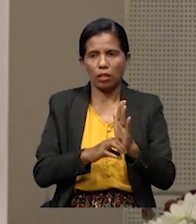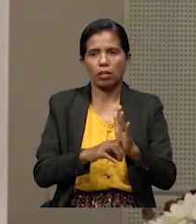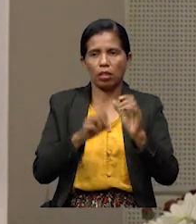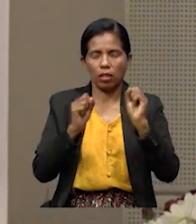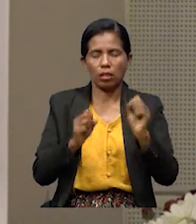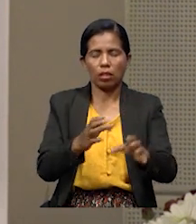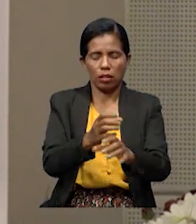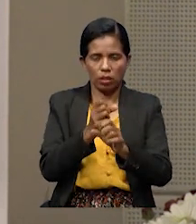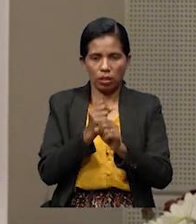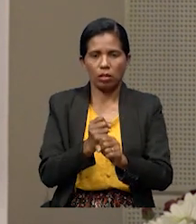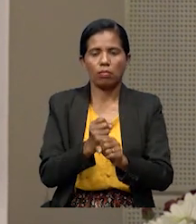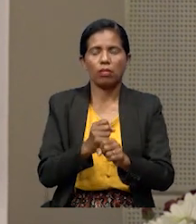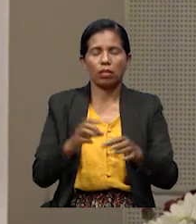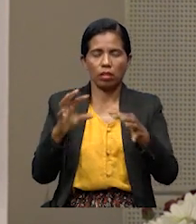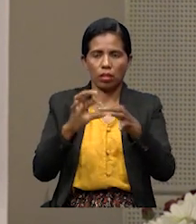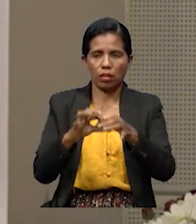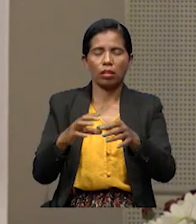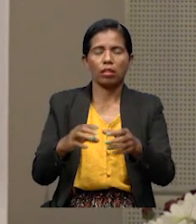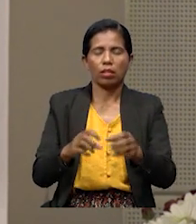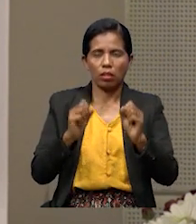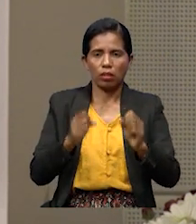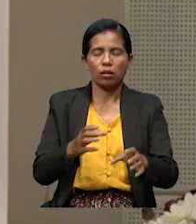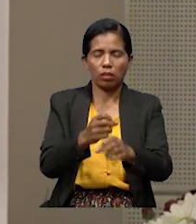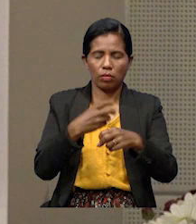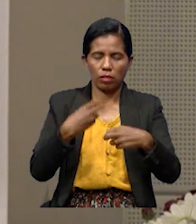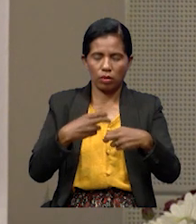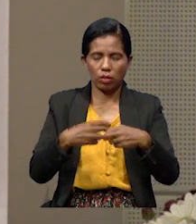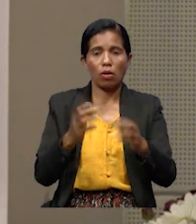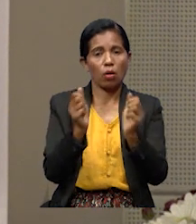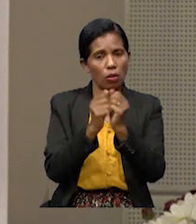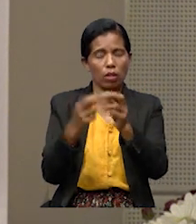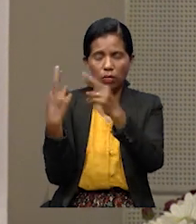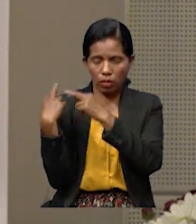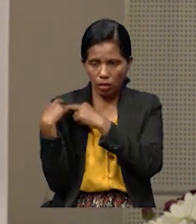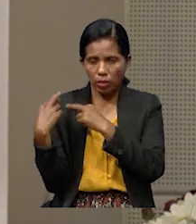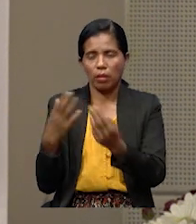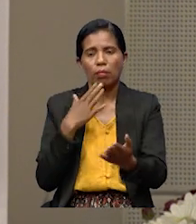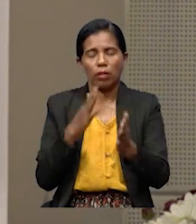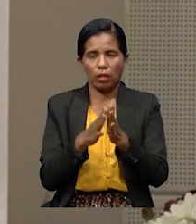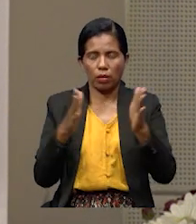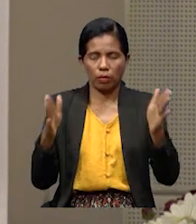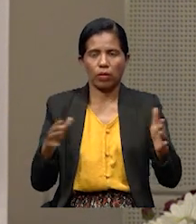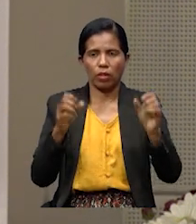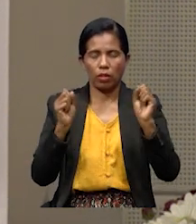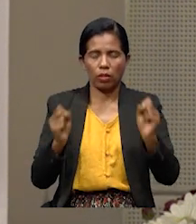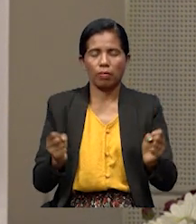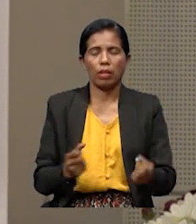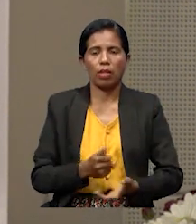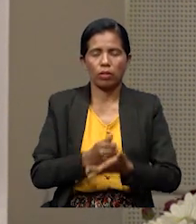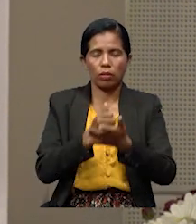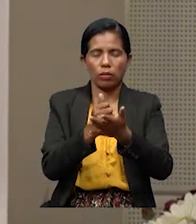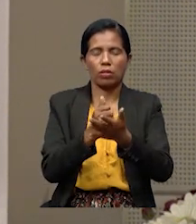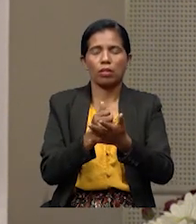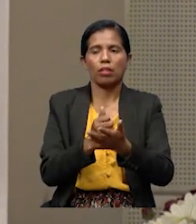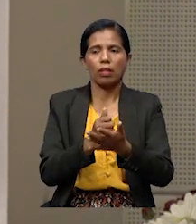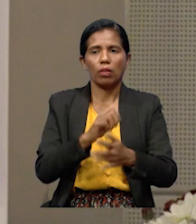assumem agora novos desafios com responsabilidade e dinamismo, de modo a garantir a igualdade de oportunidades para